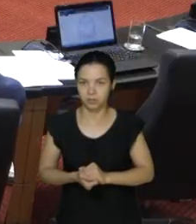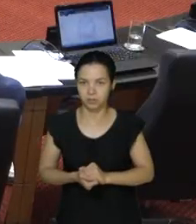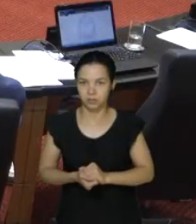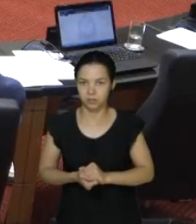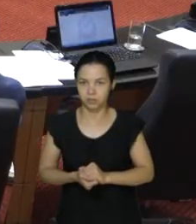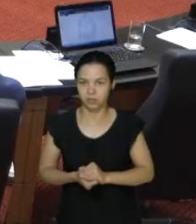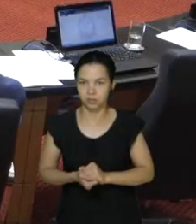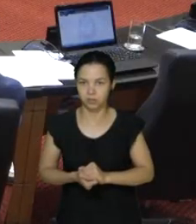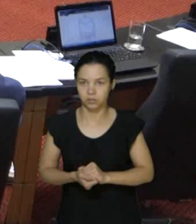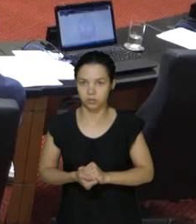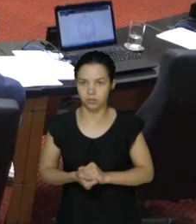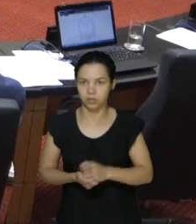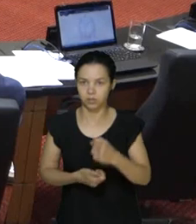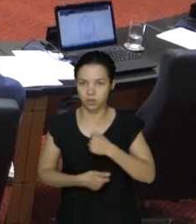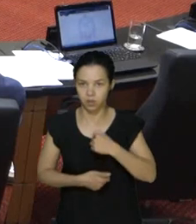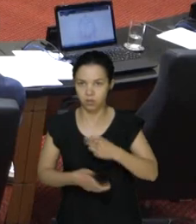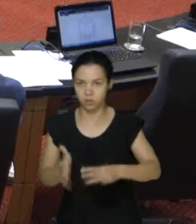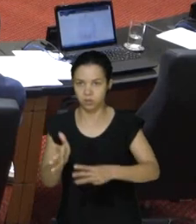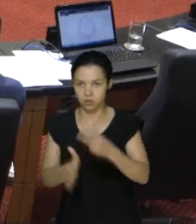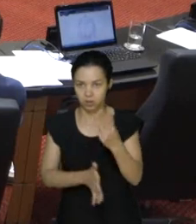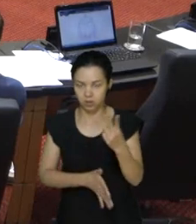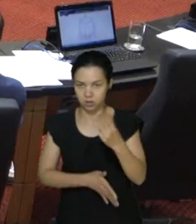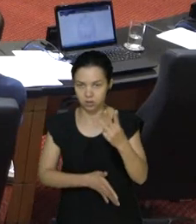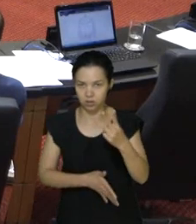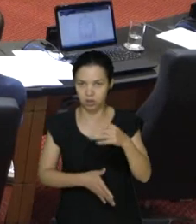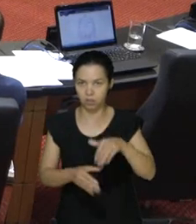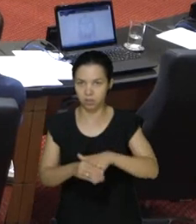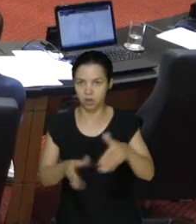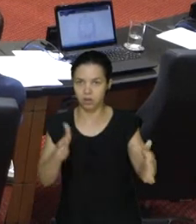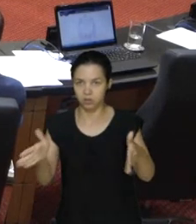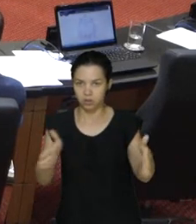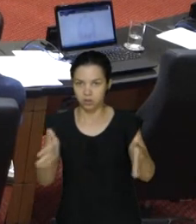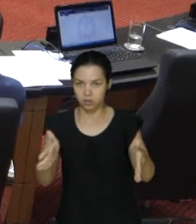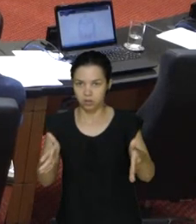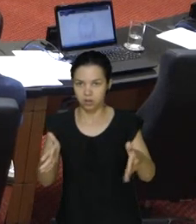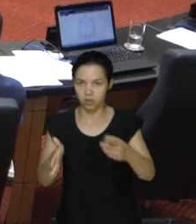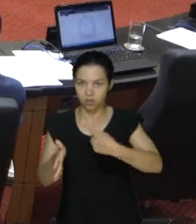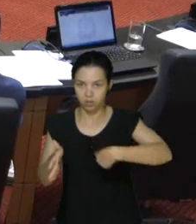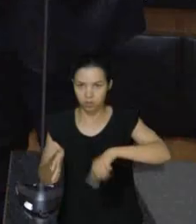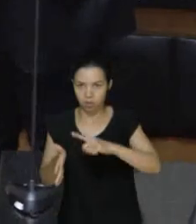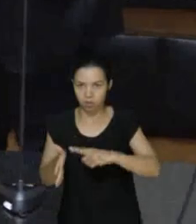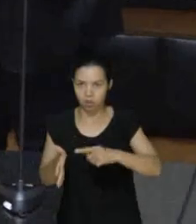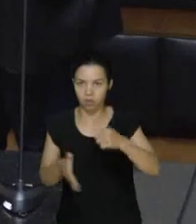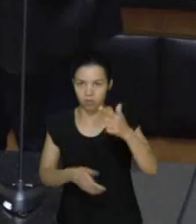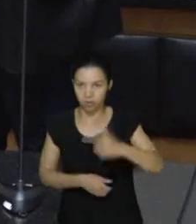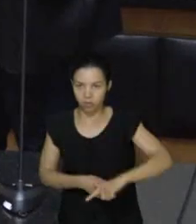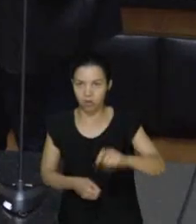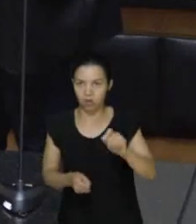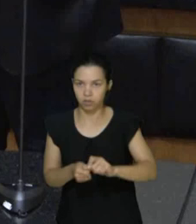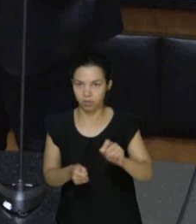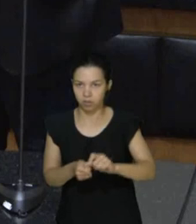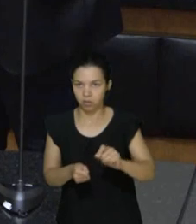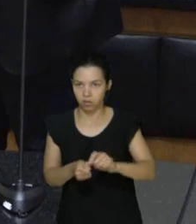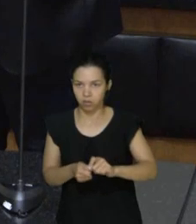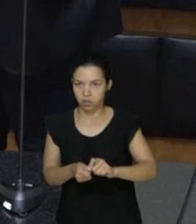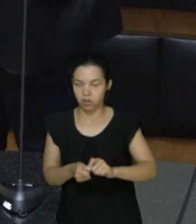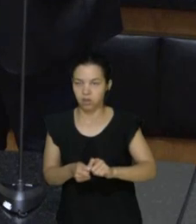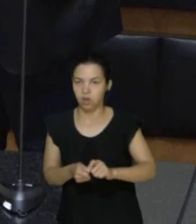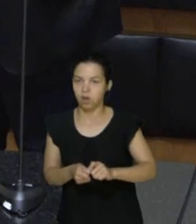Eu estou no terceiro mandato. Uma das coisas que mais a gente faz aqui nessa casa é lutar contra a violência doméstica.